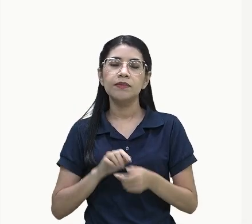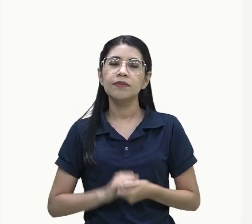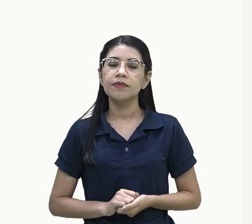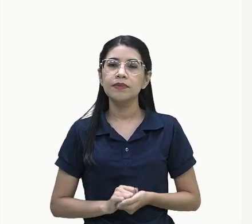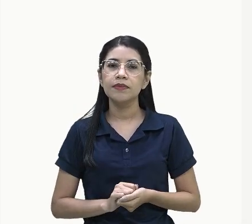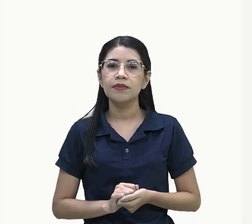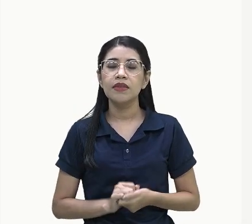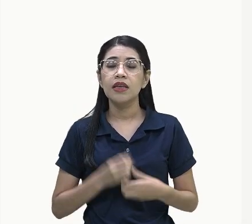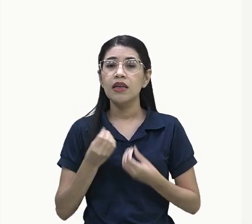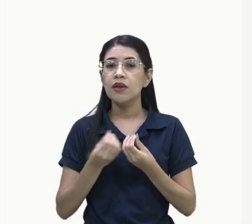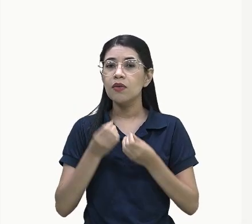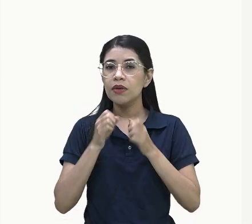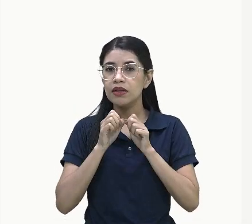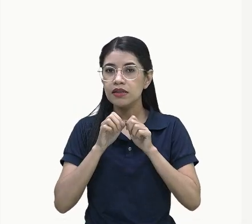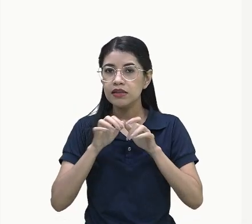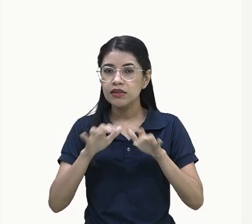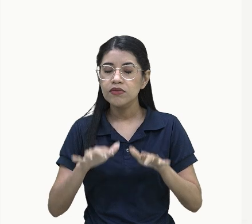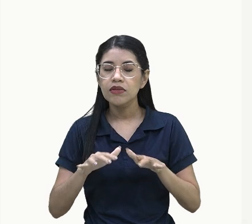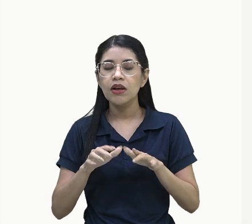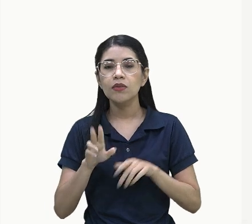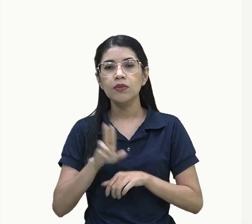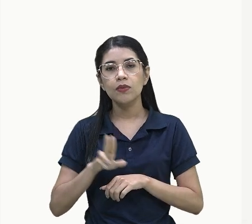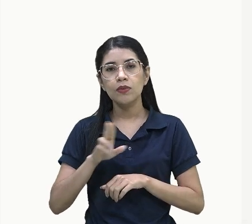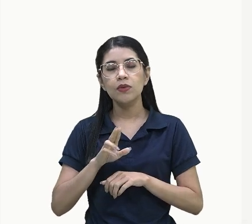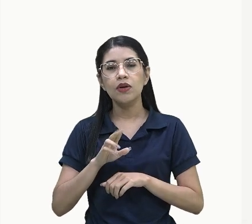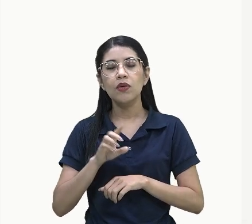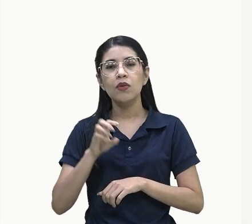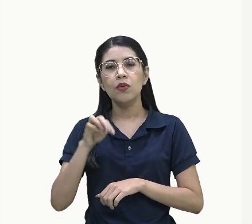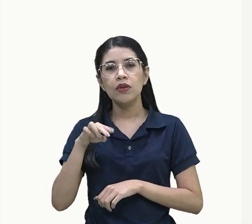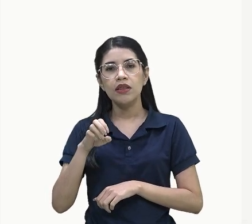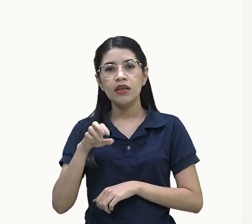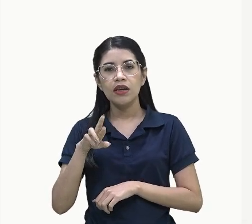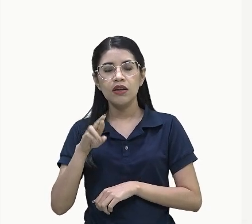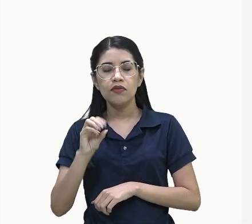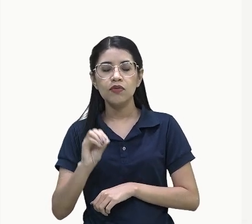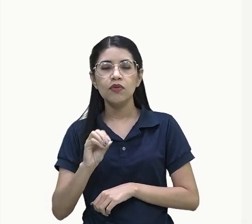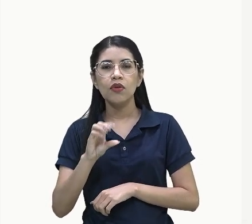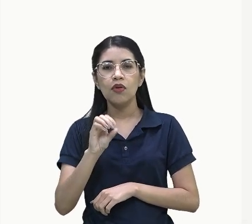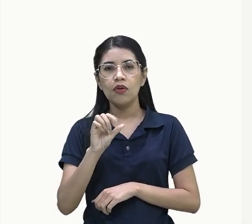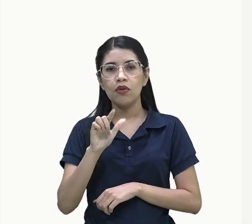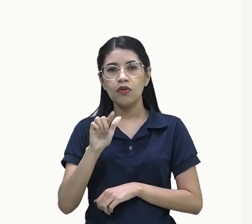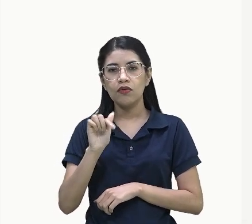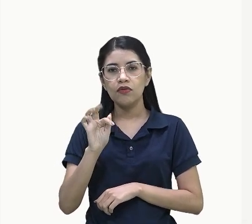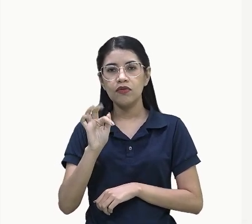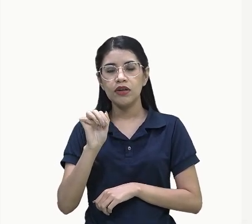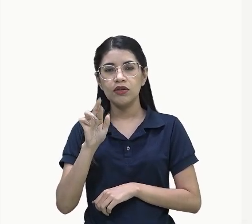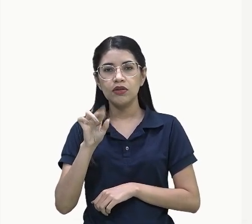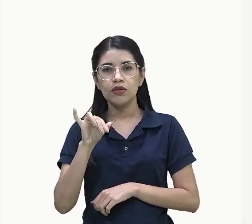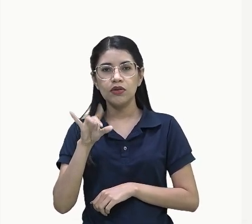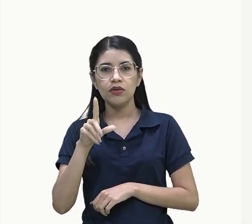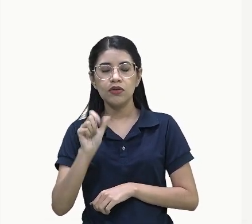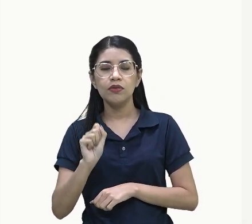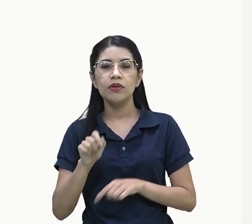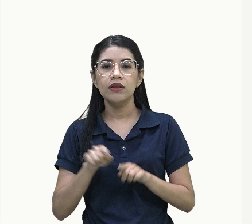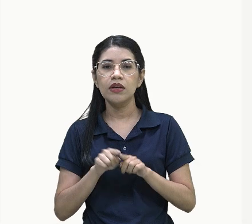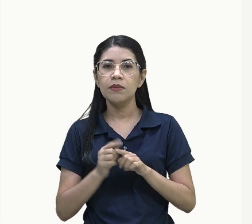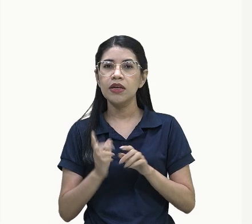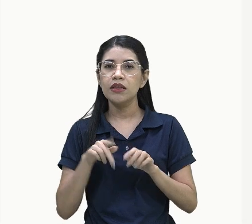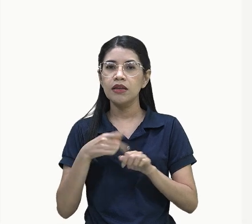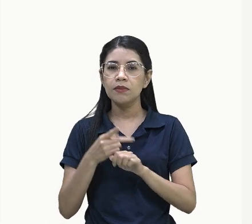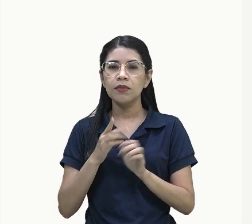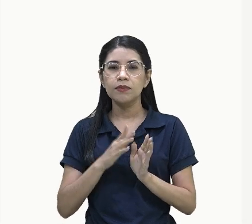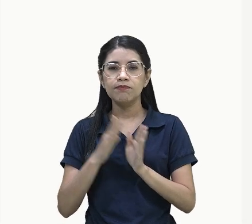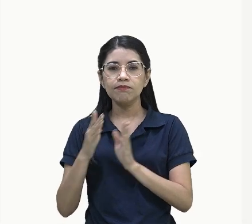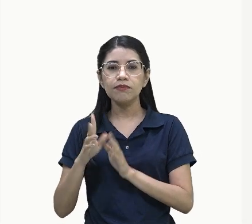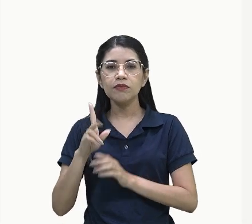são transmitidos pelo nervo olfatório, e daí ao sistema límbico e ao